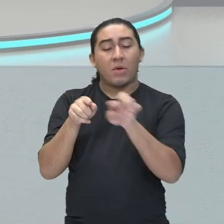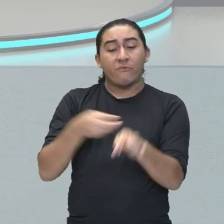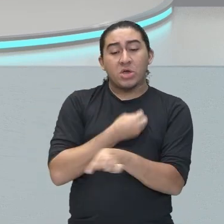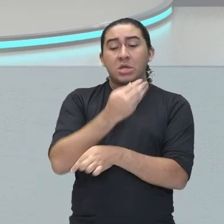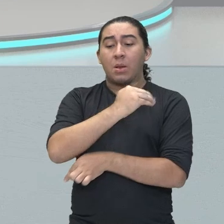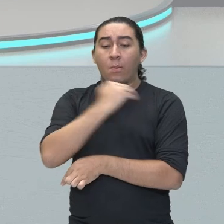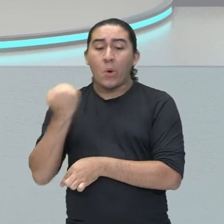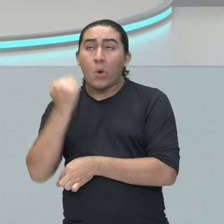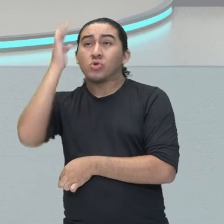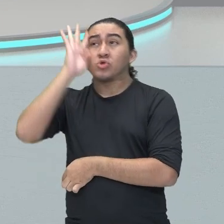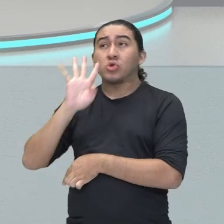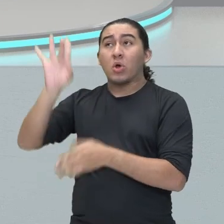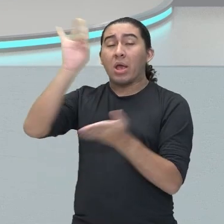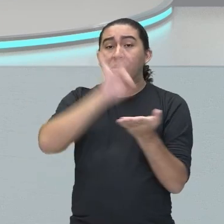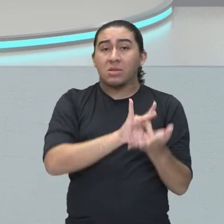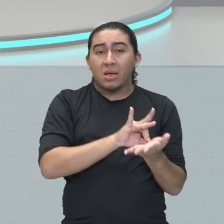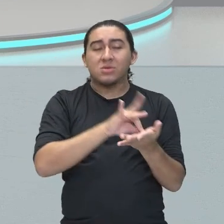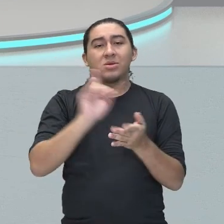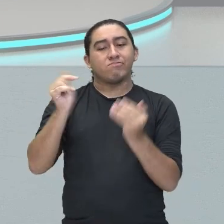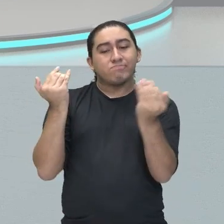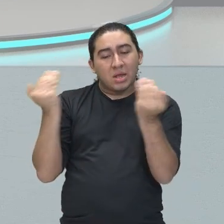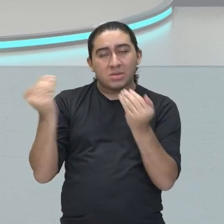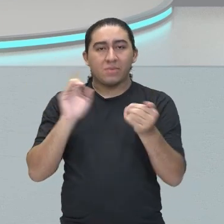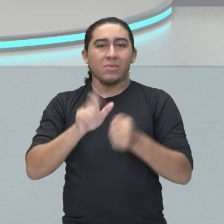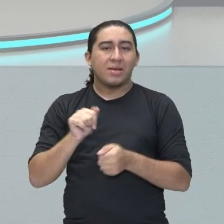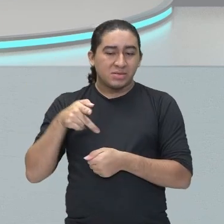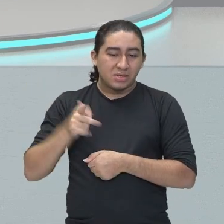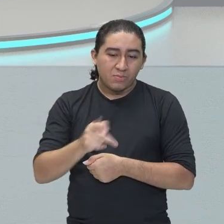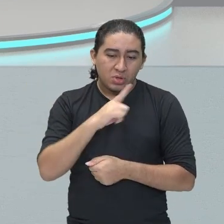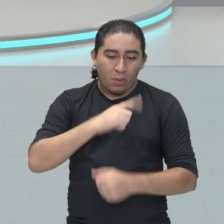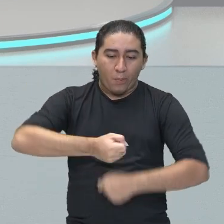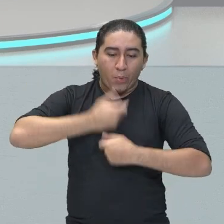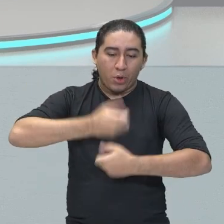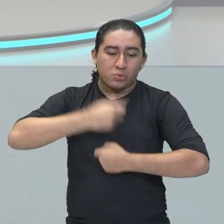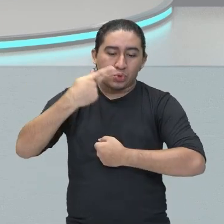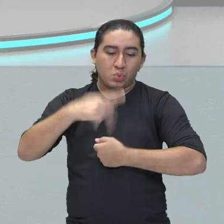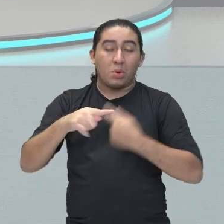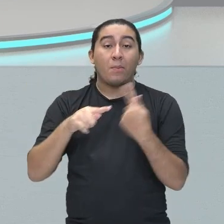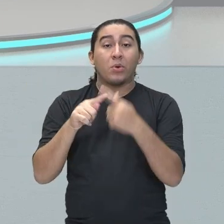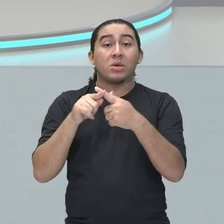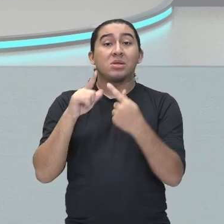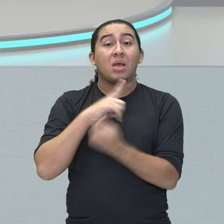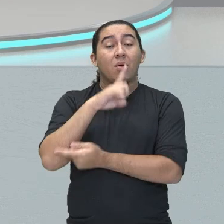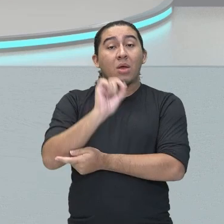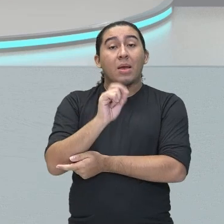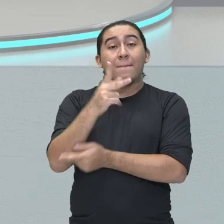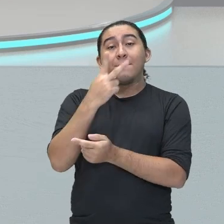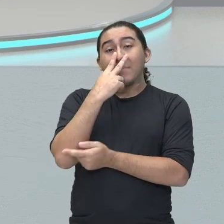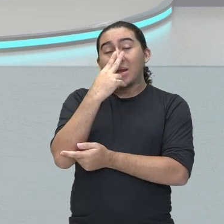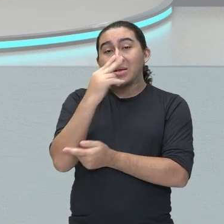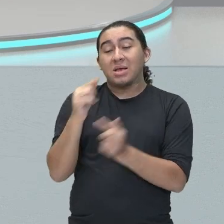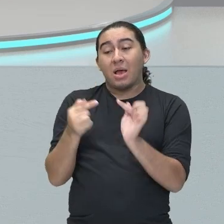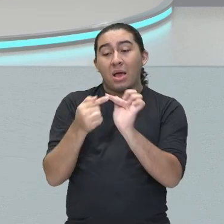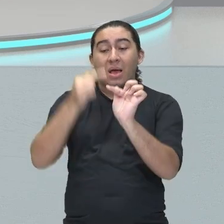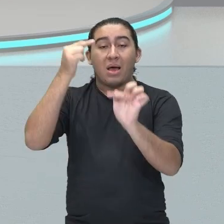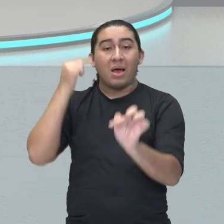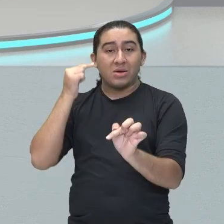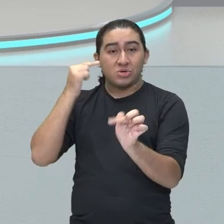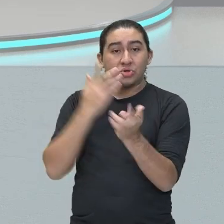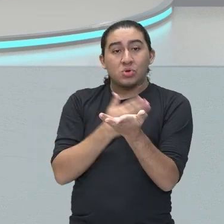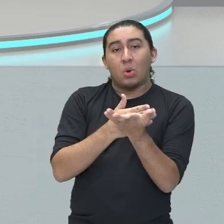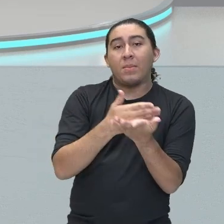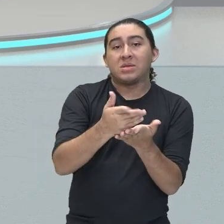sonho, realidade, são muito presentes em seus poemas, o que o torna um antecipador do